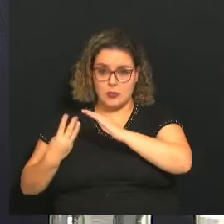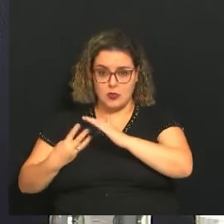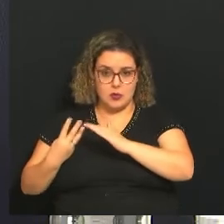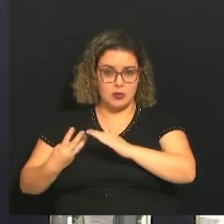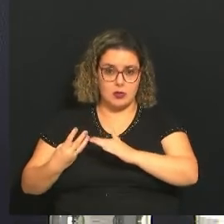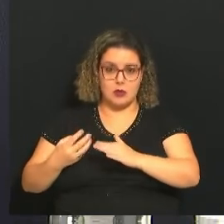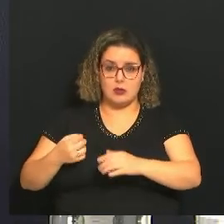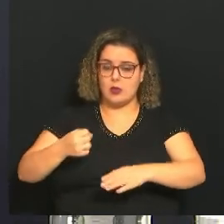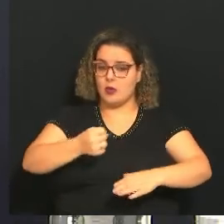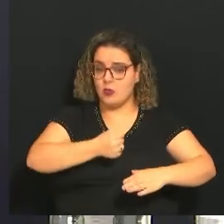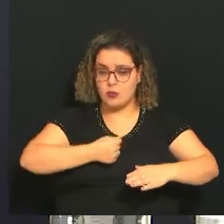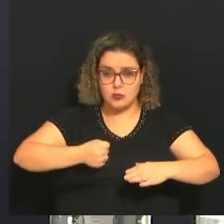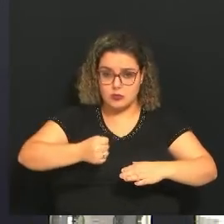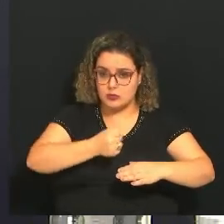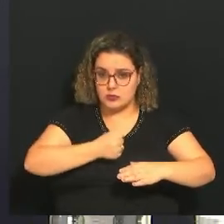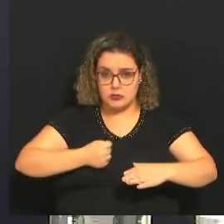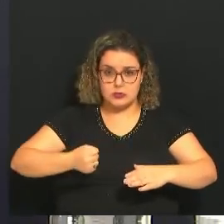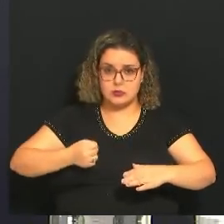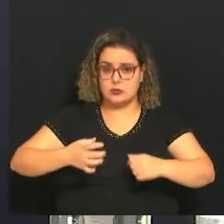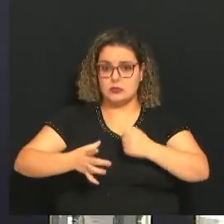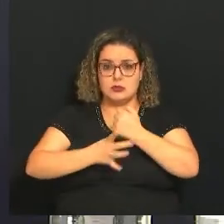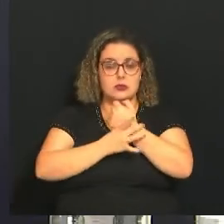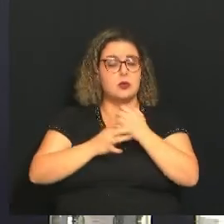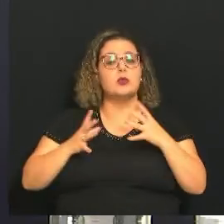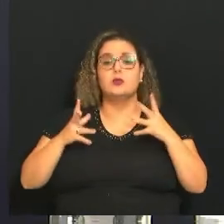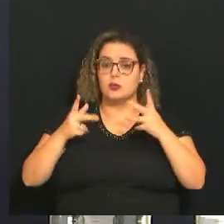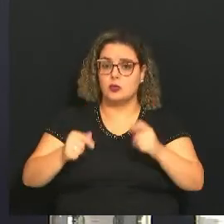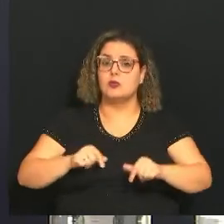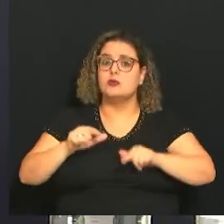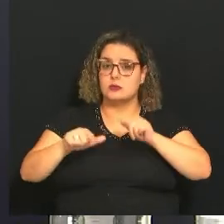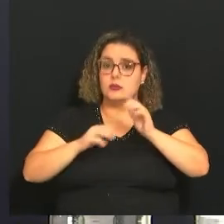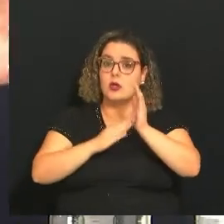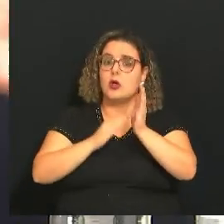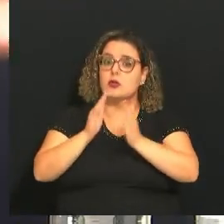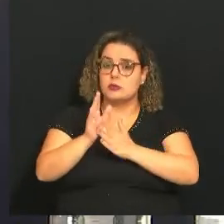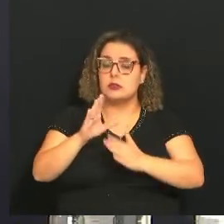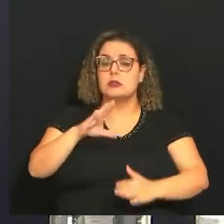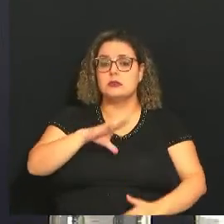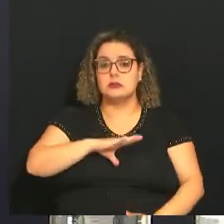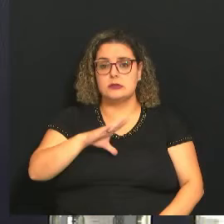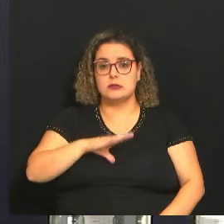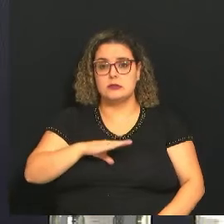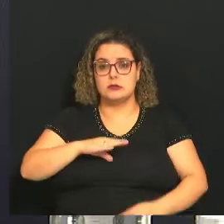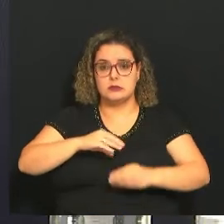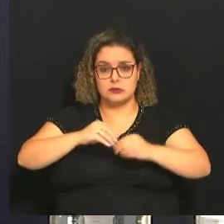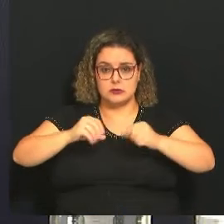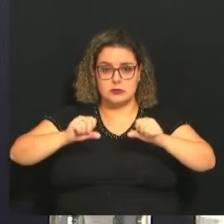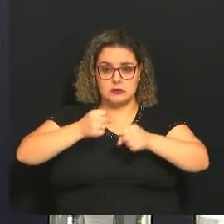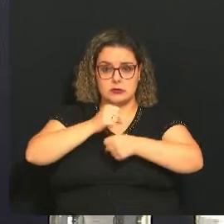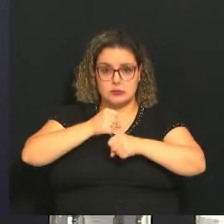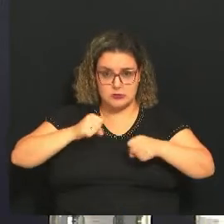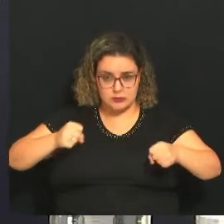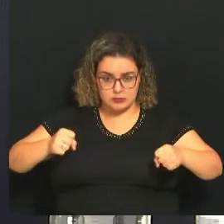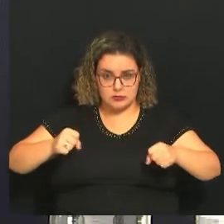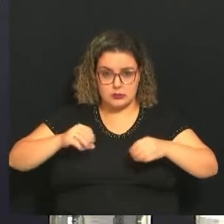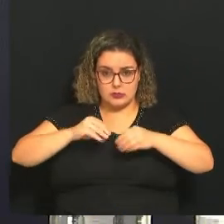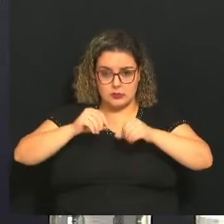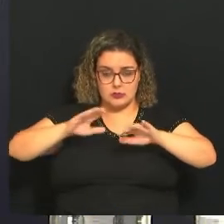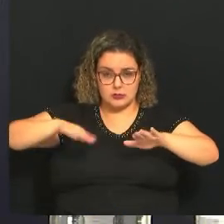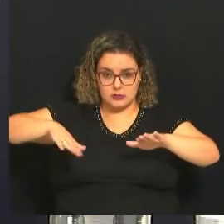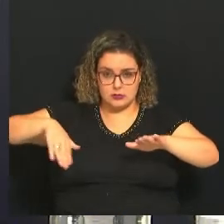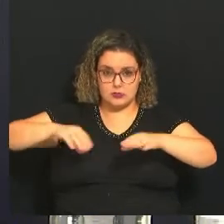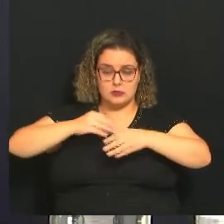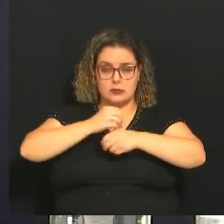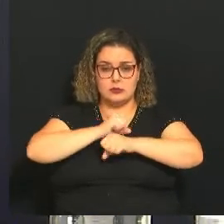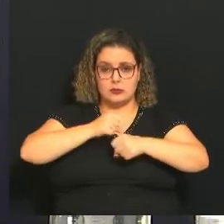cozinha. Né? O guarda, são todos funcionários públicos. Uma cidade da Praia Grande de 350